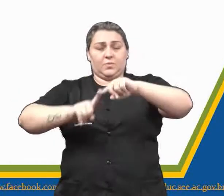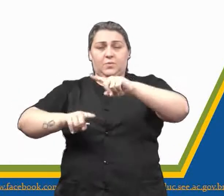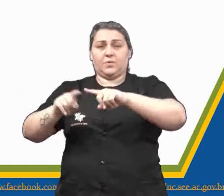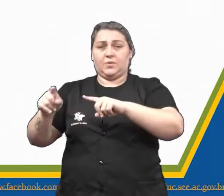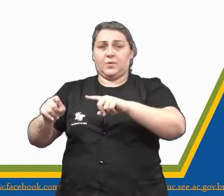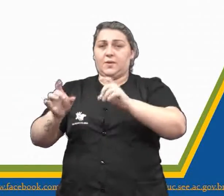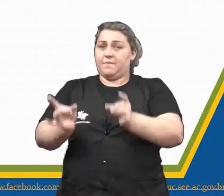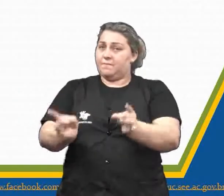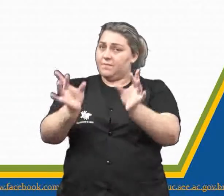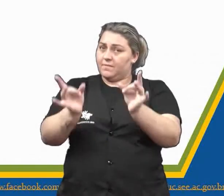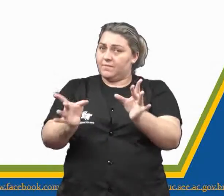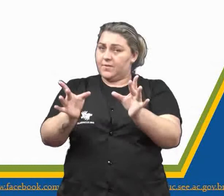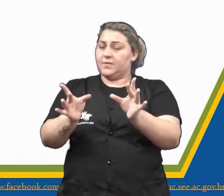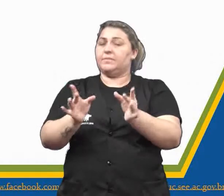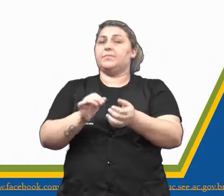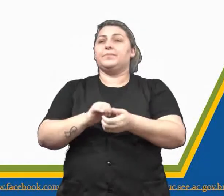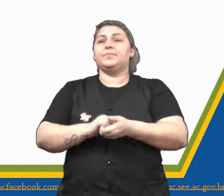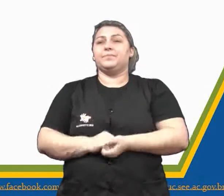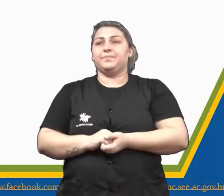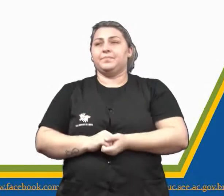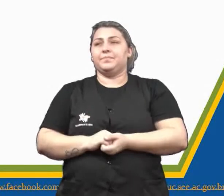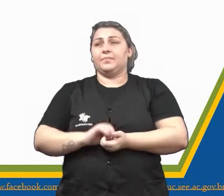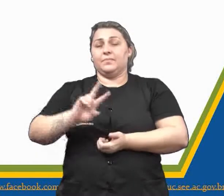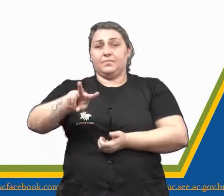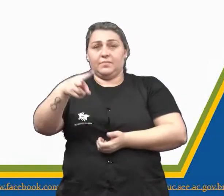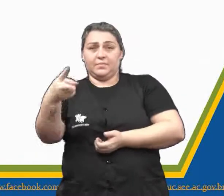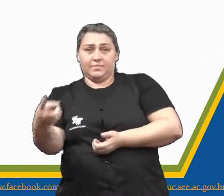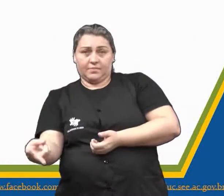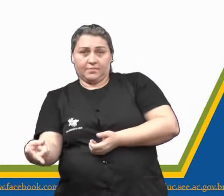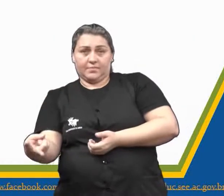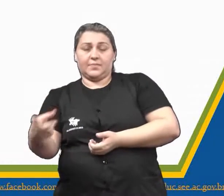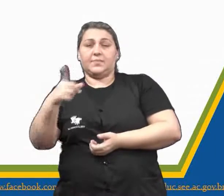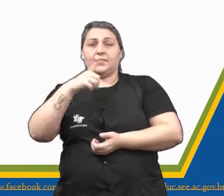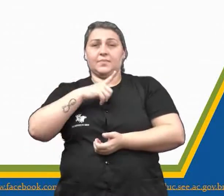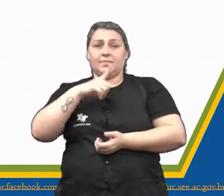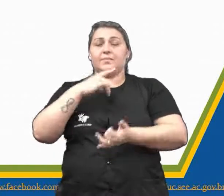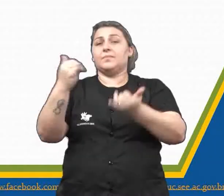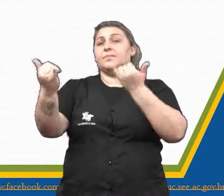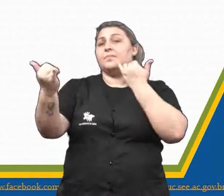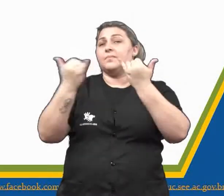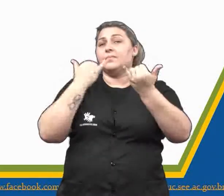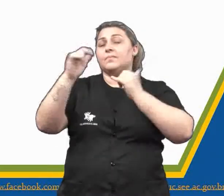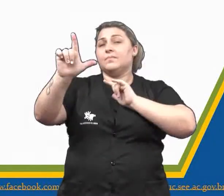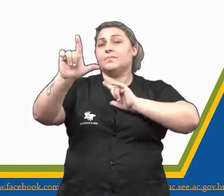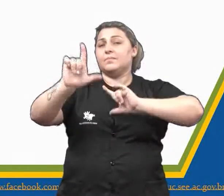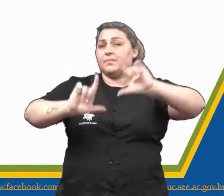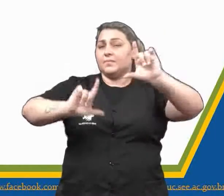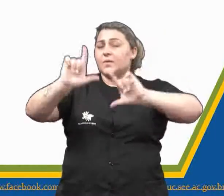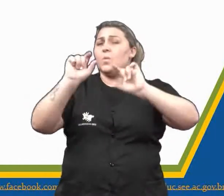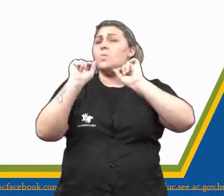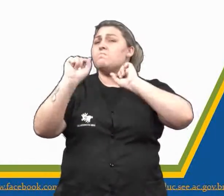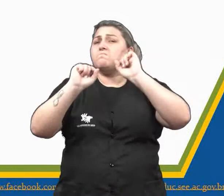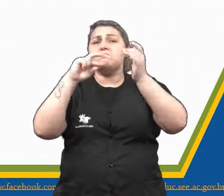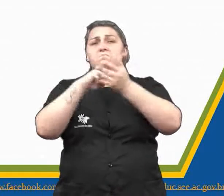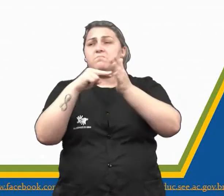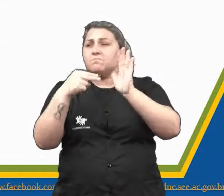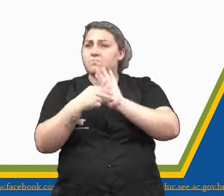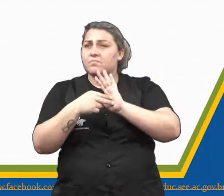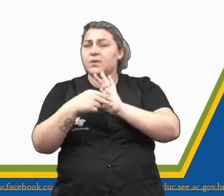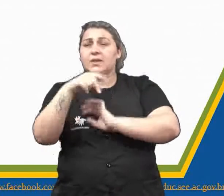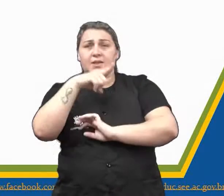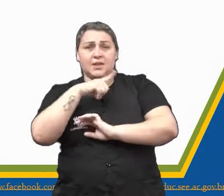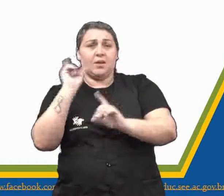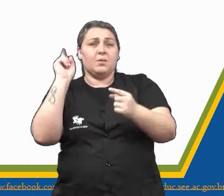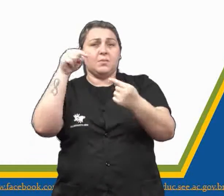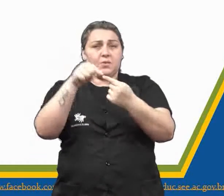fins de venda, de comercial. E ao outro lado, a gente tem a propaganda. O que é a propaganda? Bom, a propaganda tem